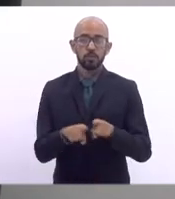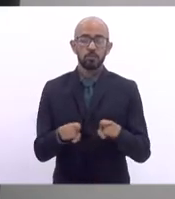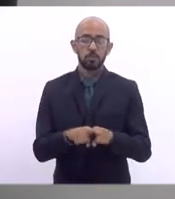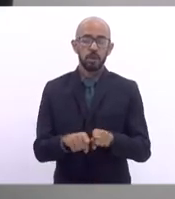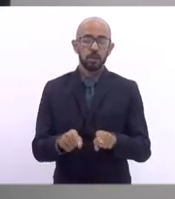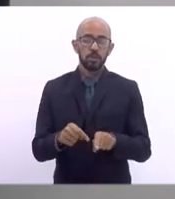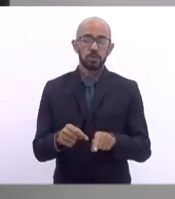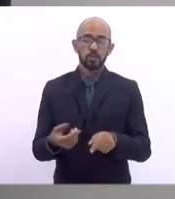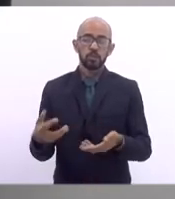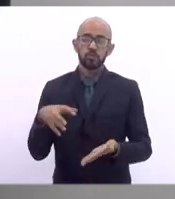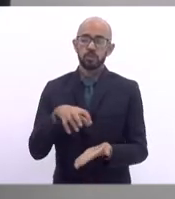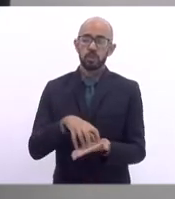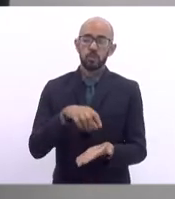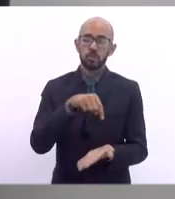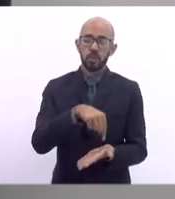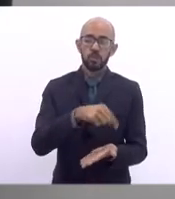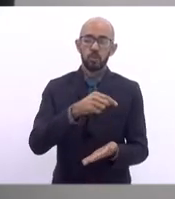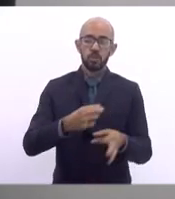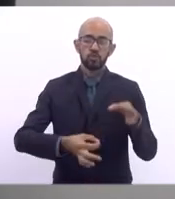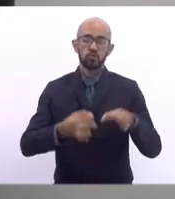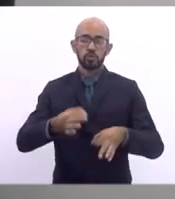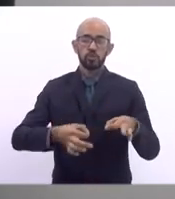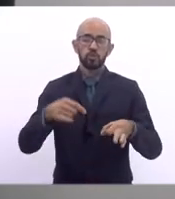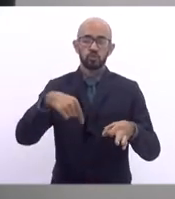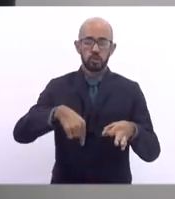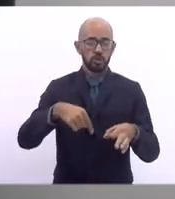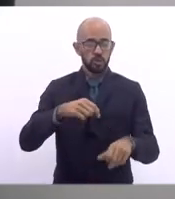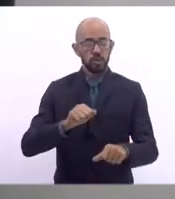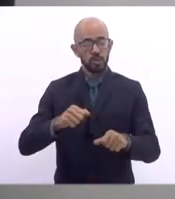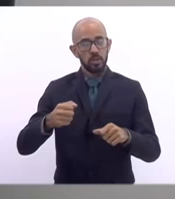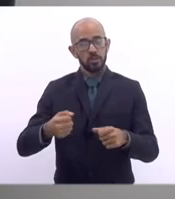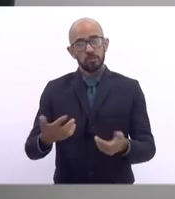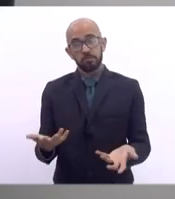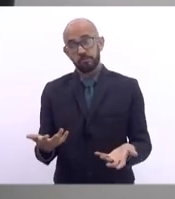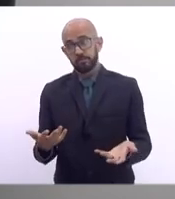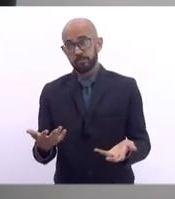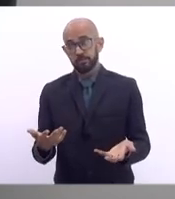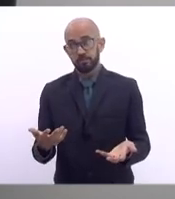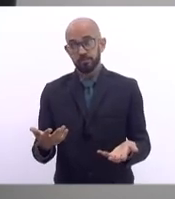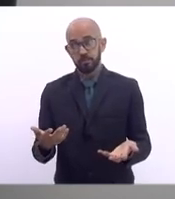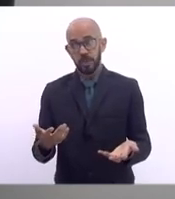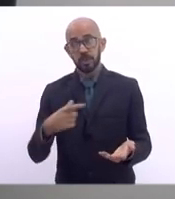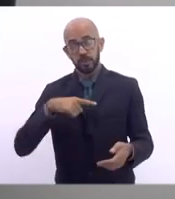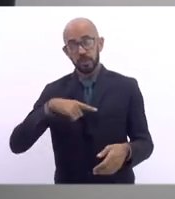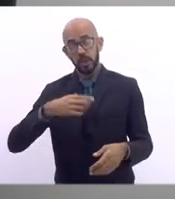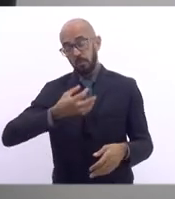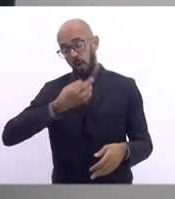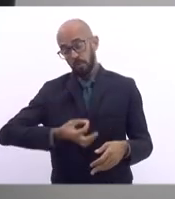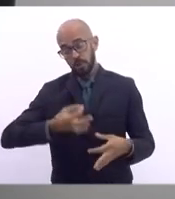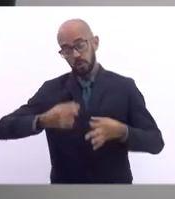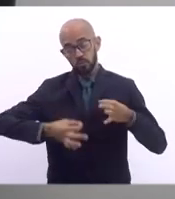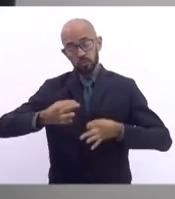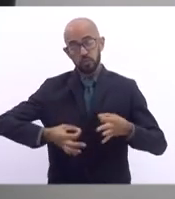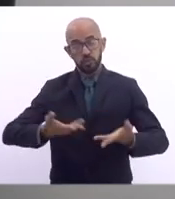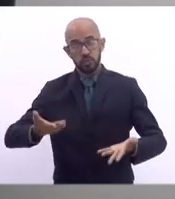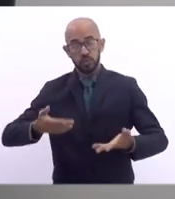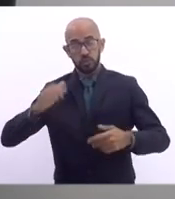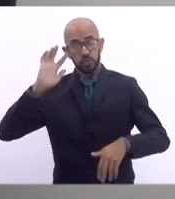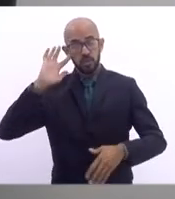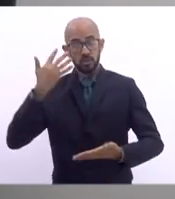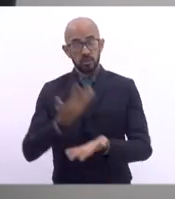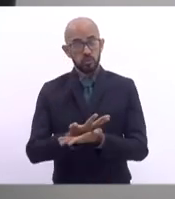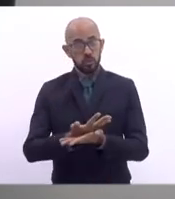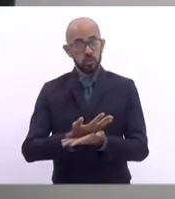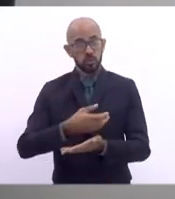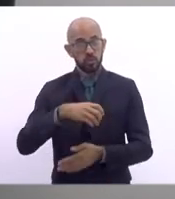trazer aqui os órgãos jurídicos para que haja uma posição também jurídica com as decisões do supremo